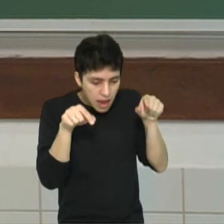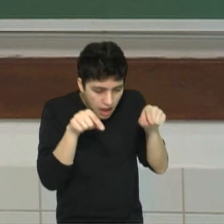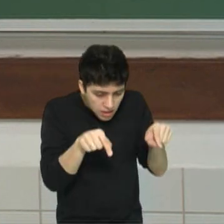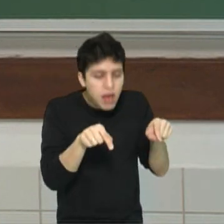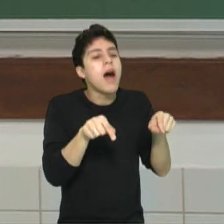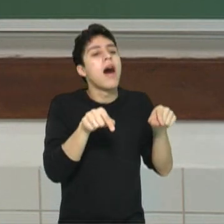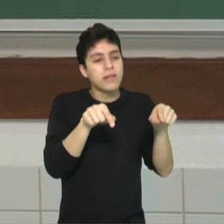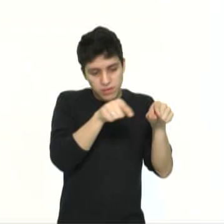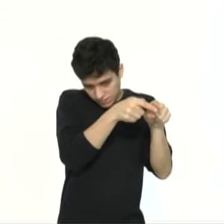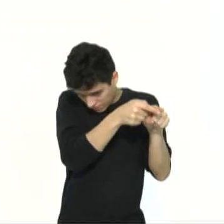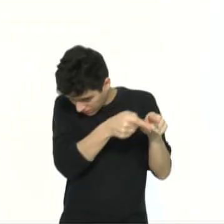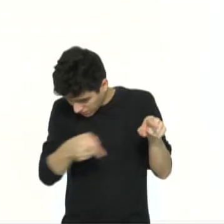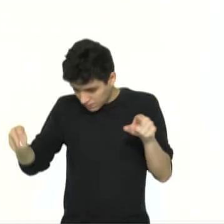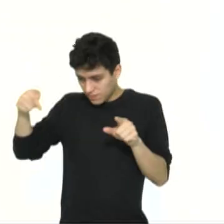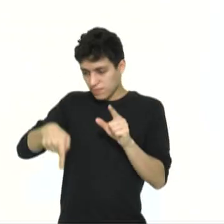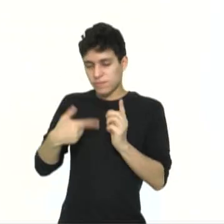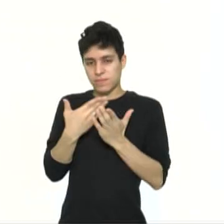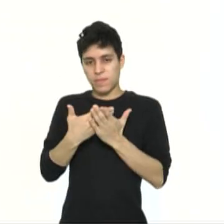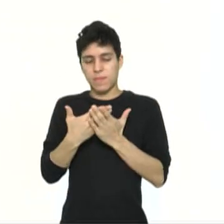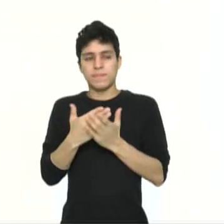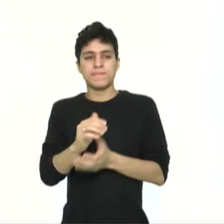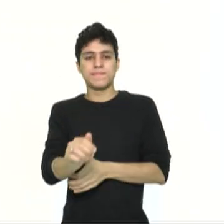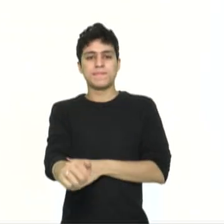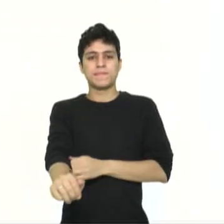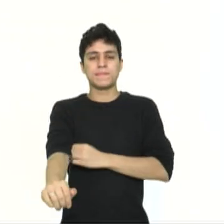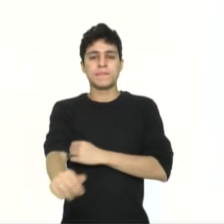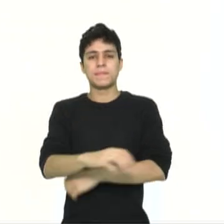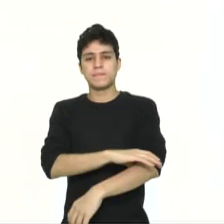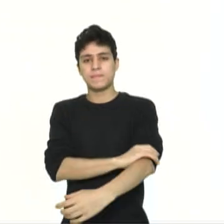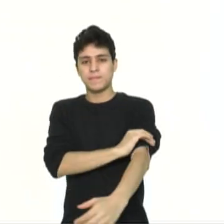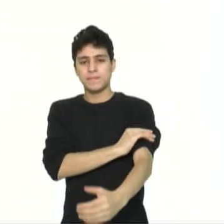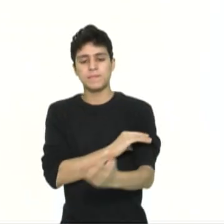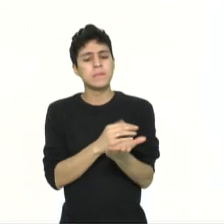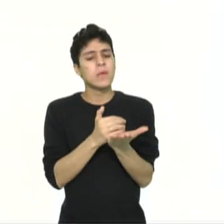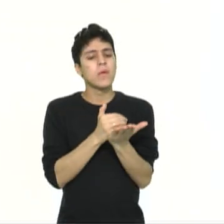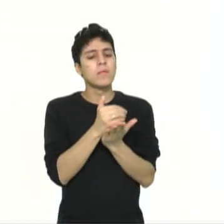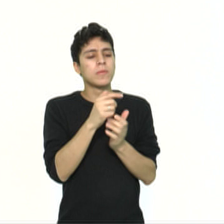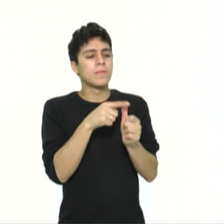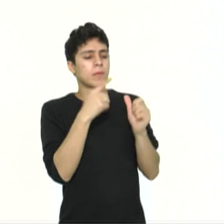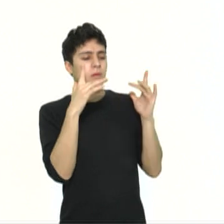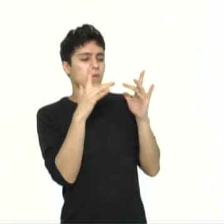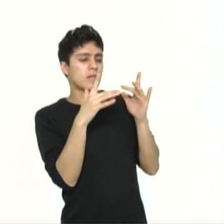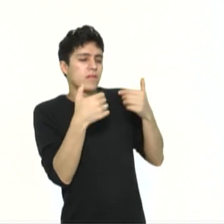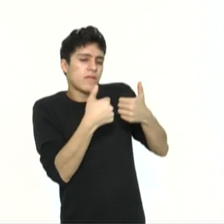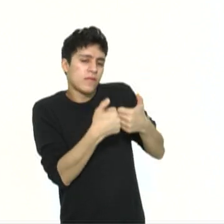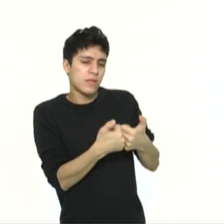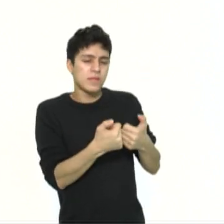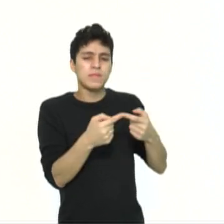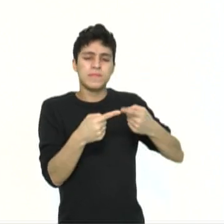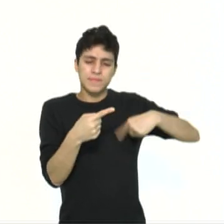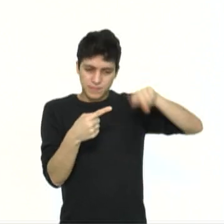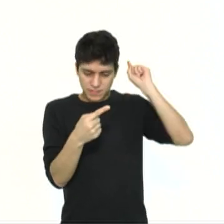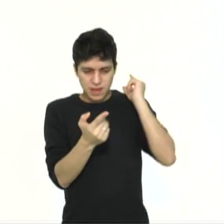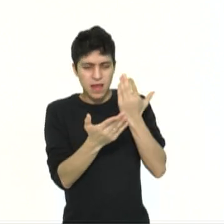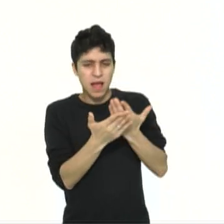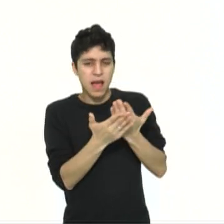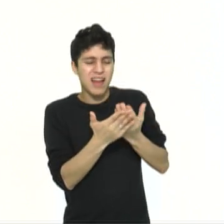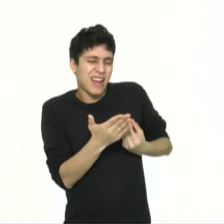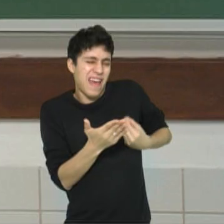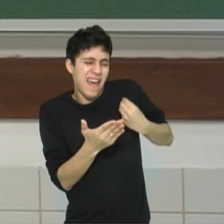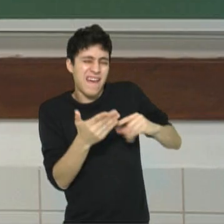nas últimas aulas. Então, a gente teve, né, o início desse contato com física na nossa aula que foi ao vivo lá